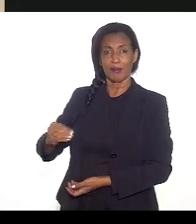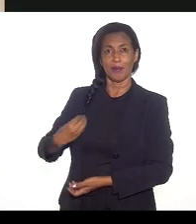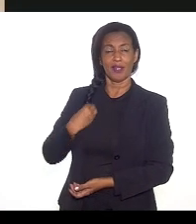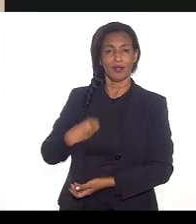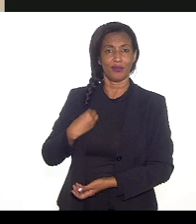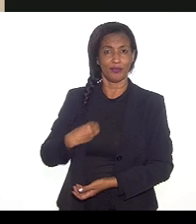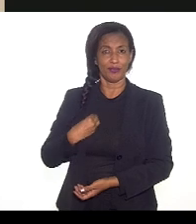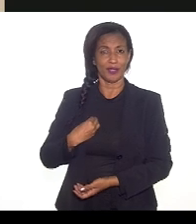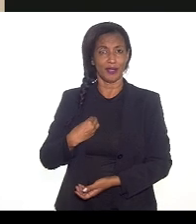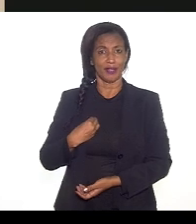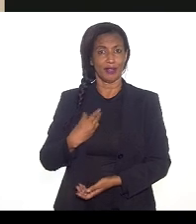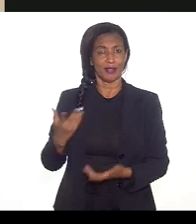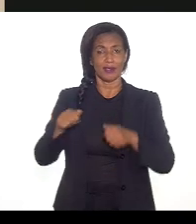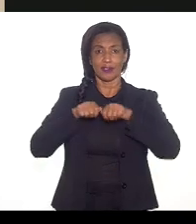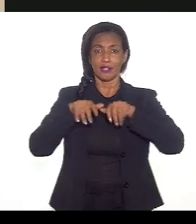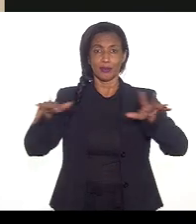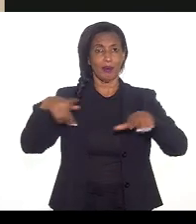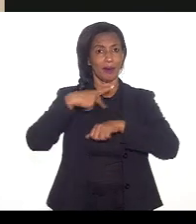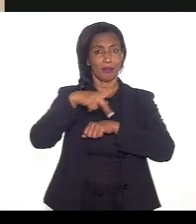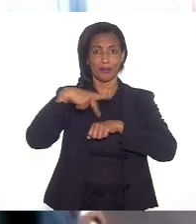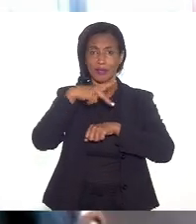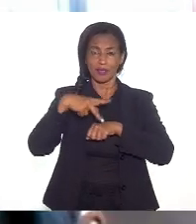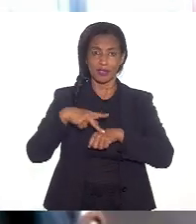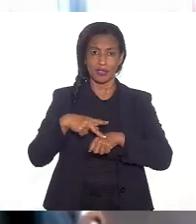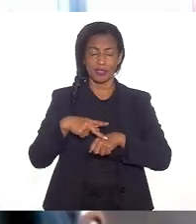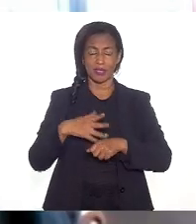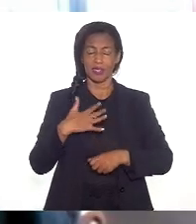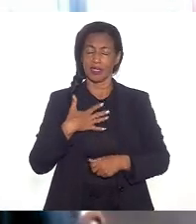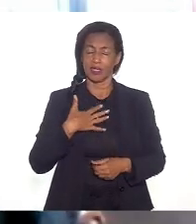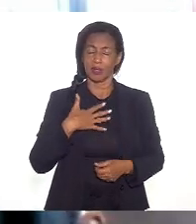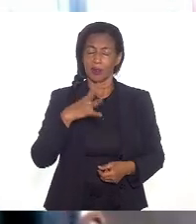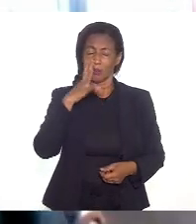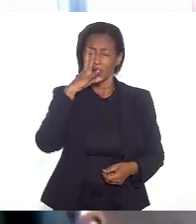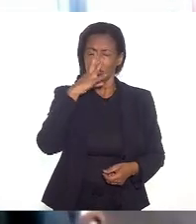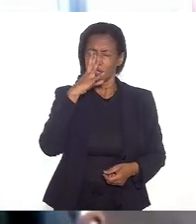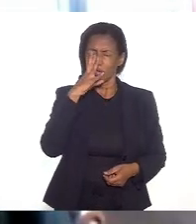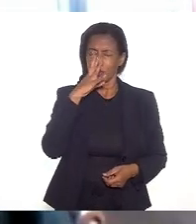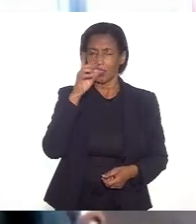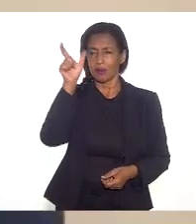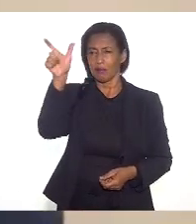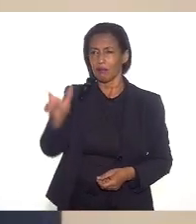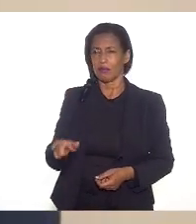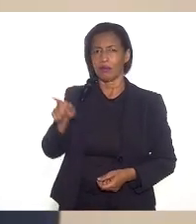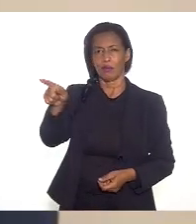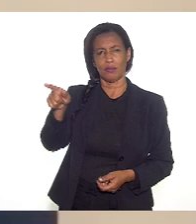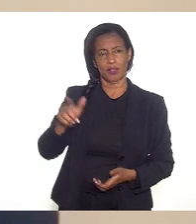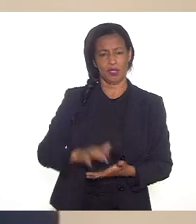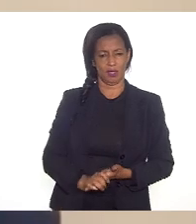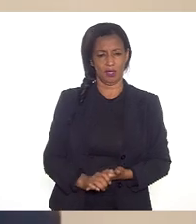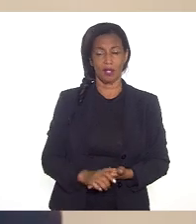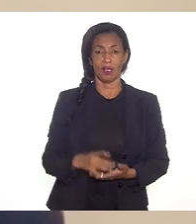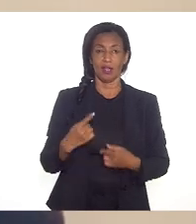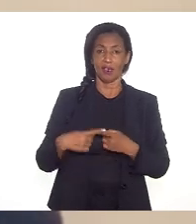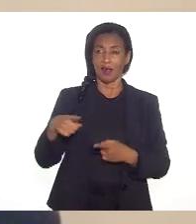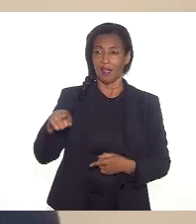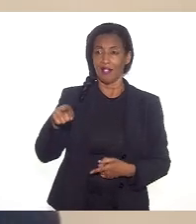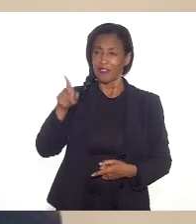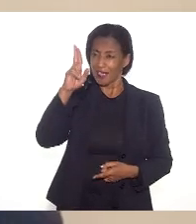país. Então, Márcio, eu queria dizer da minha admiração por você, que é um líder católico,